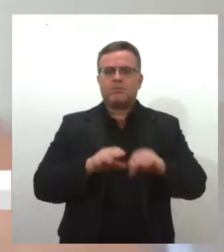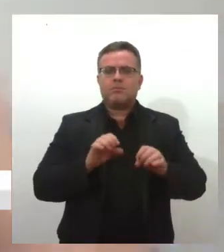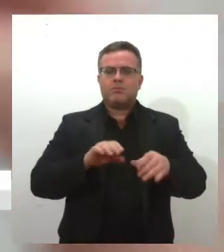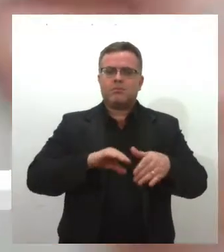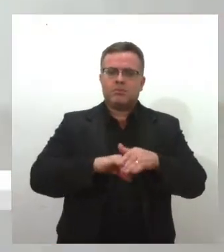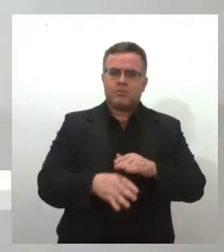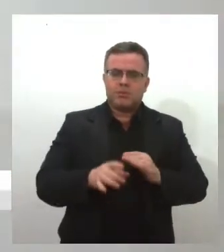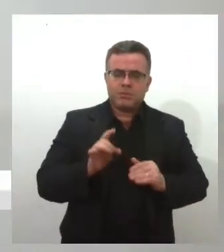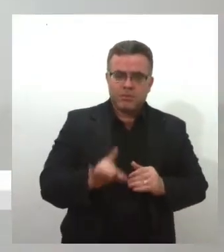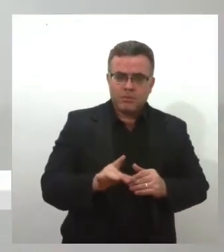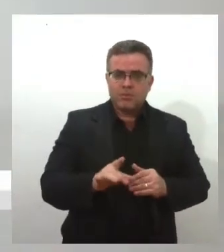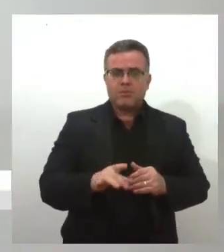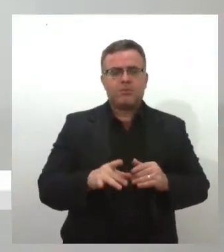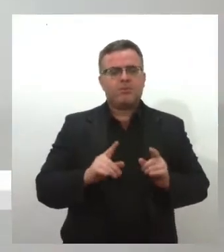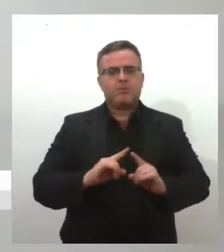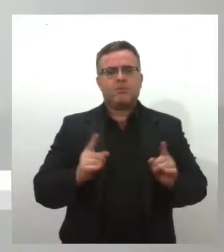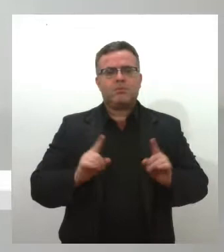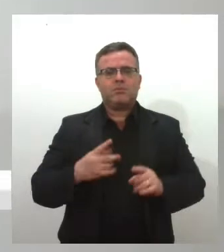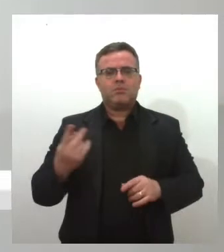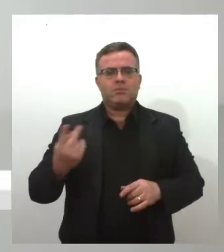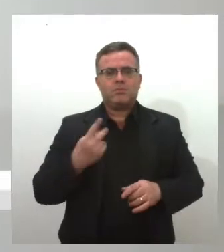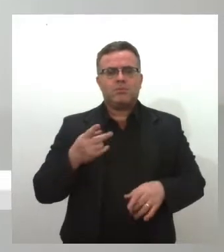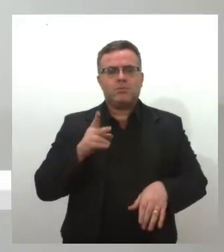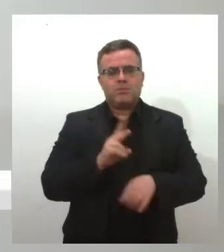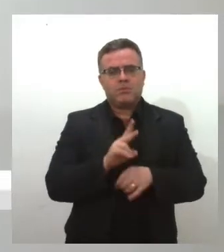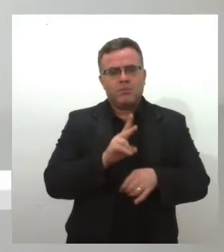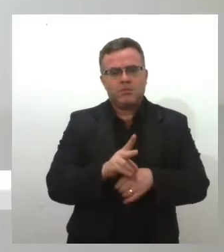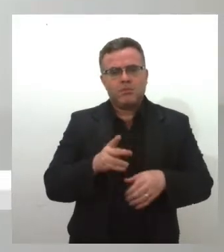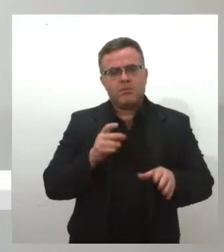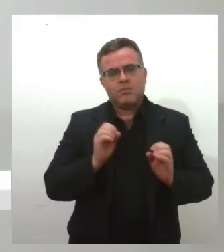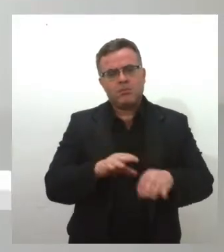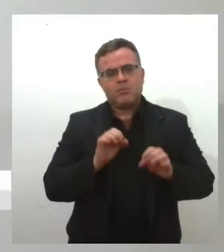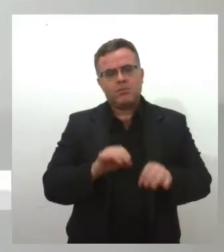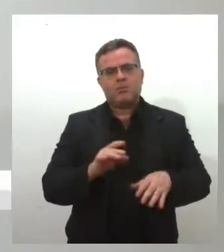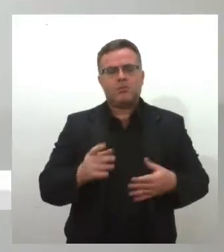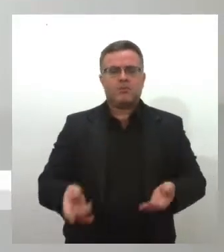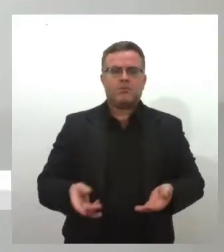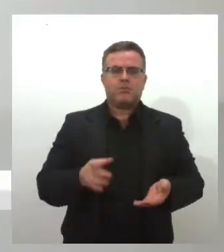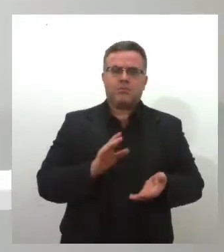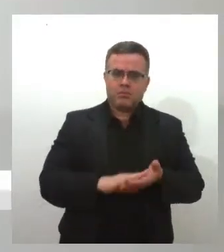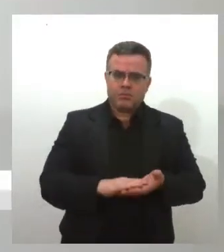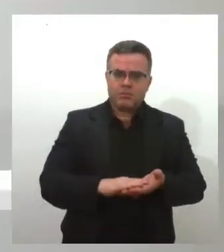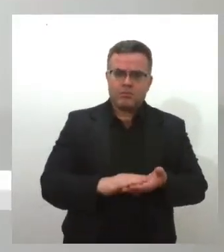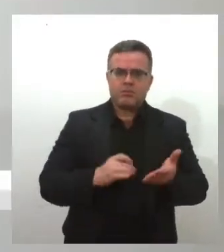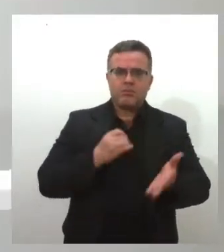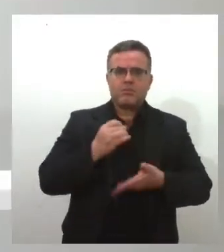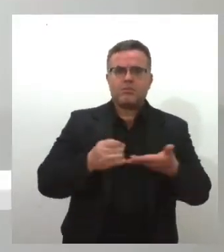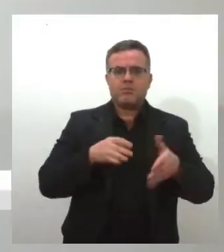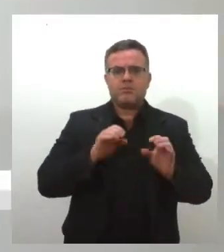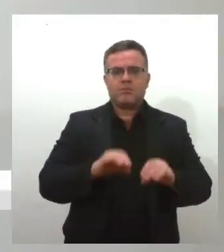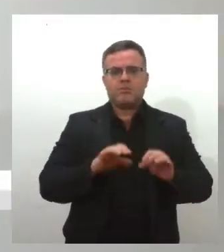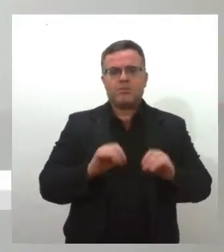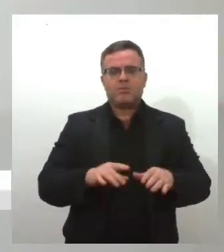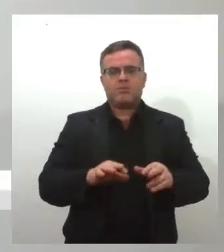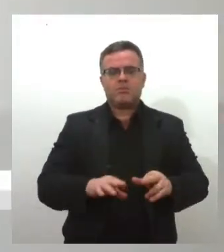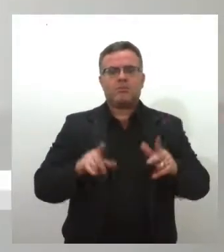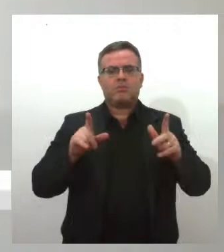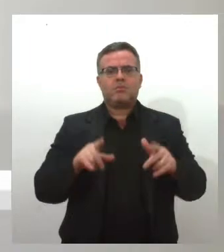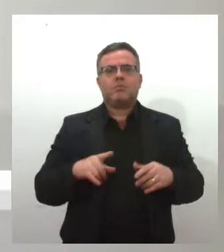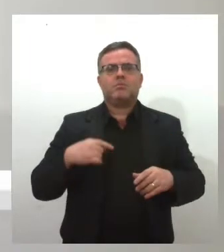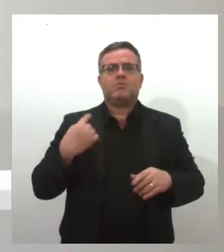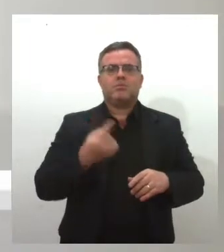gente, inclusive, fazia parte do escotismo, que é uma parte de educação não formal, que ajuda muito